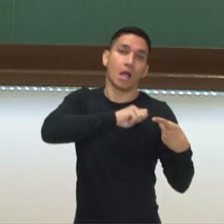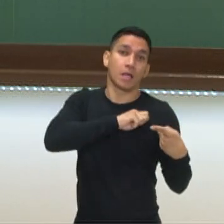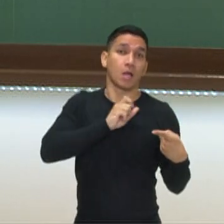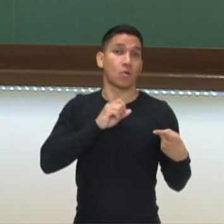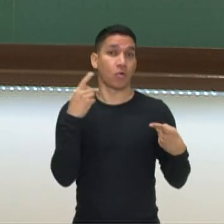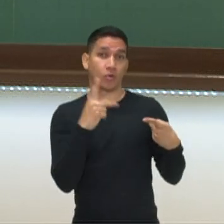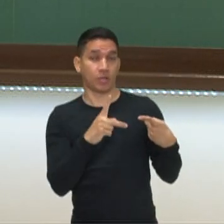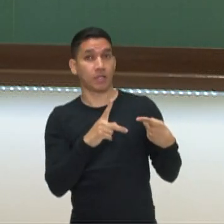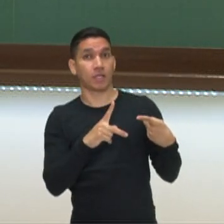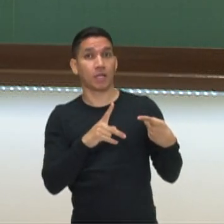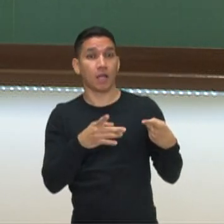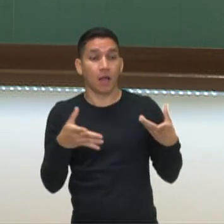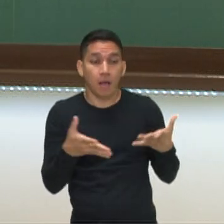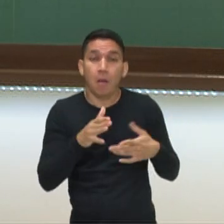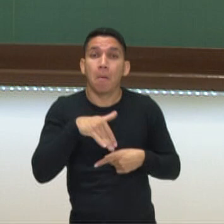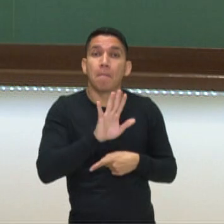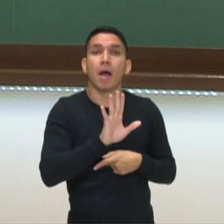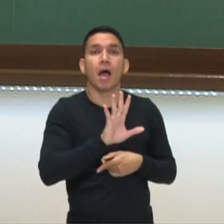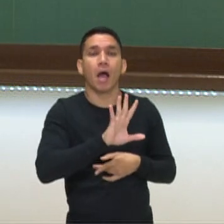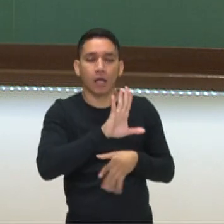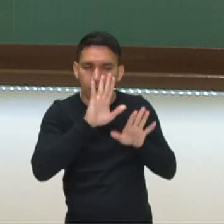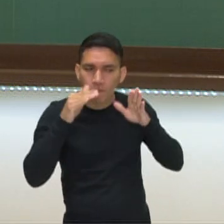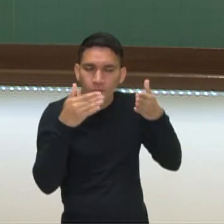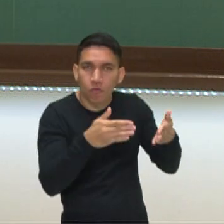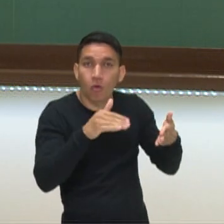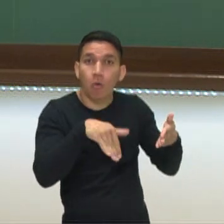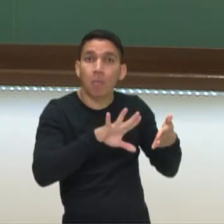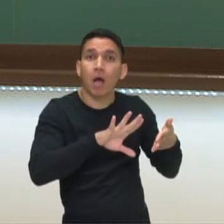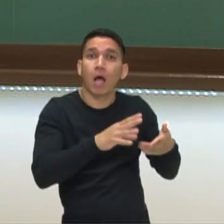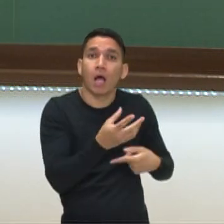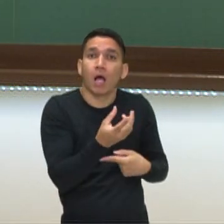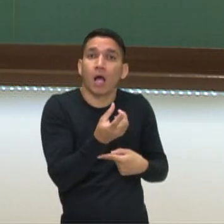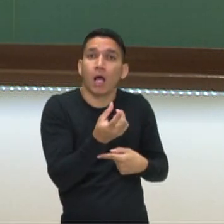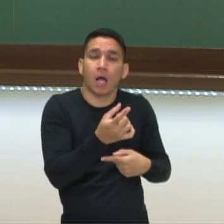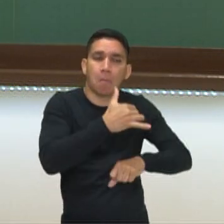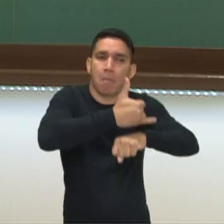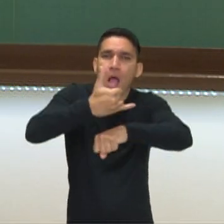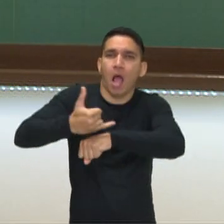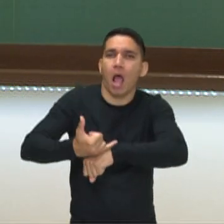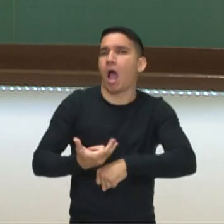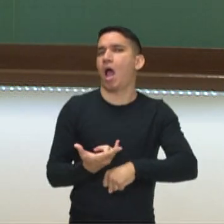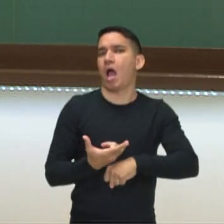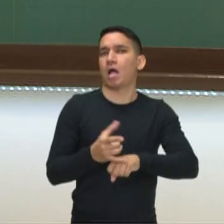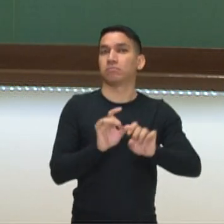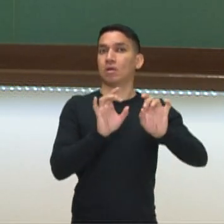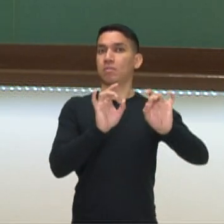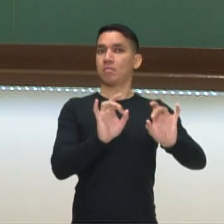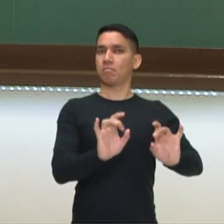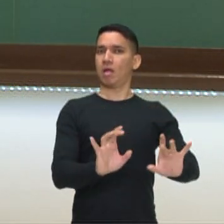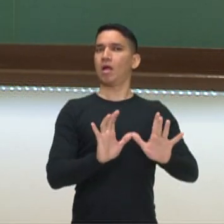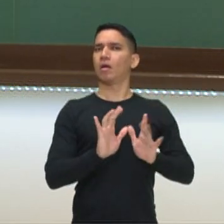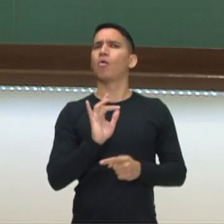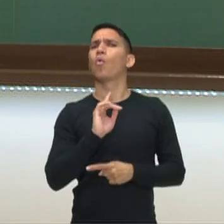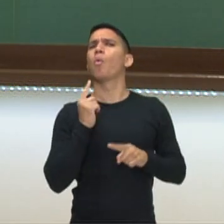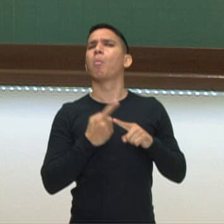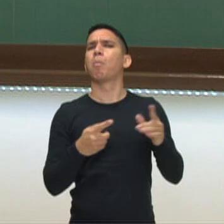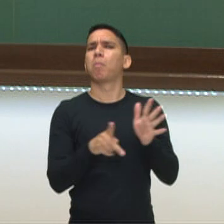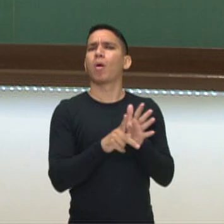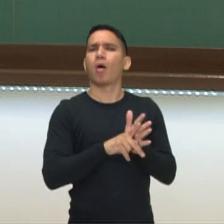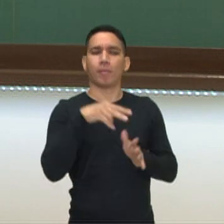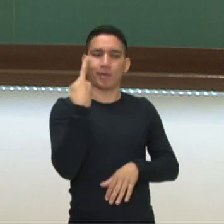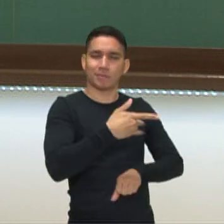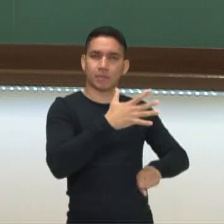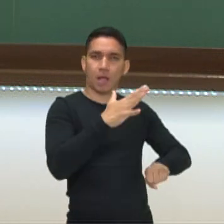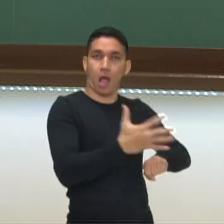ela aumentou muito, se preocupou muito em acumular metais preciosos, né, que ela tirava daqui das colônias